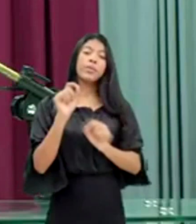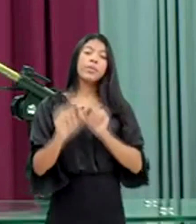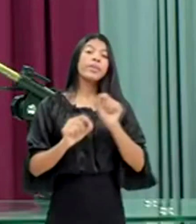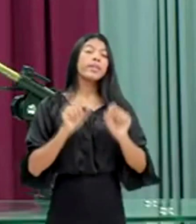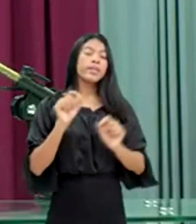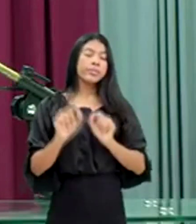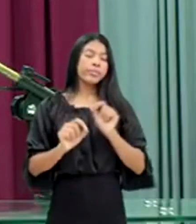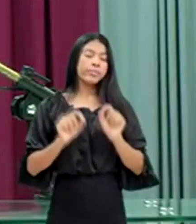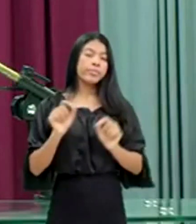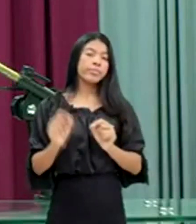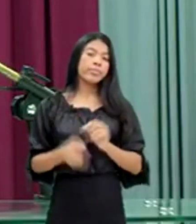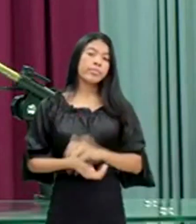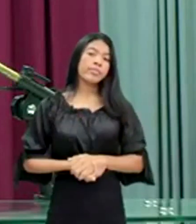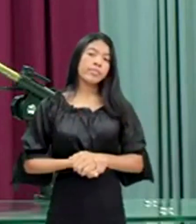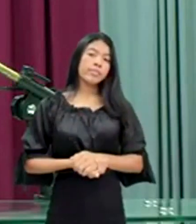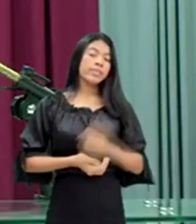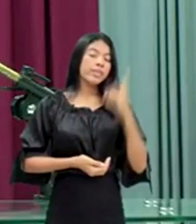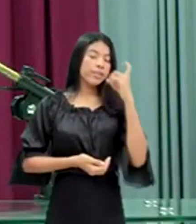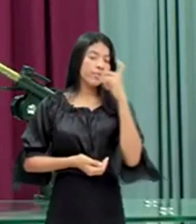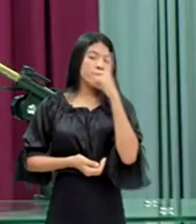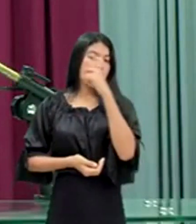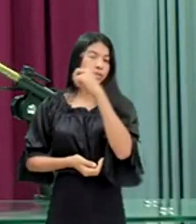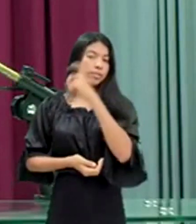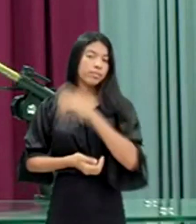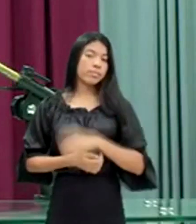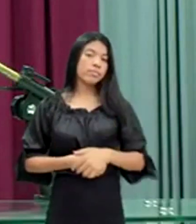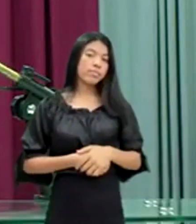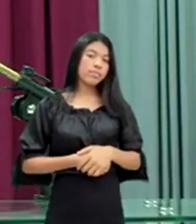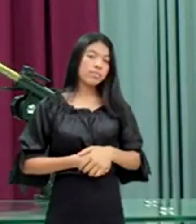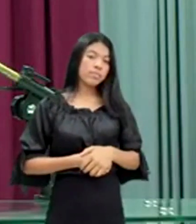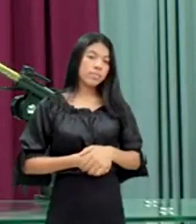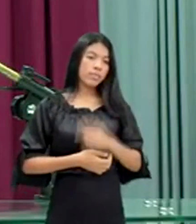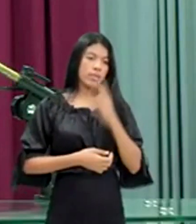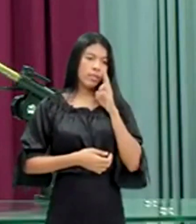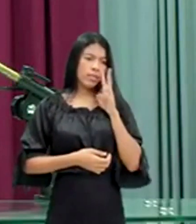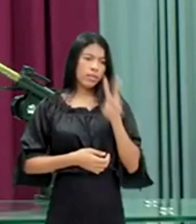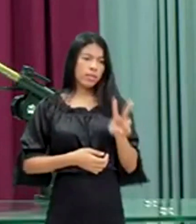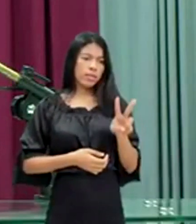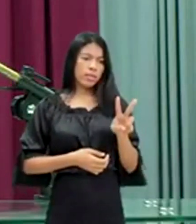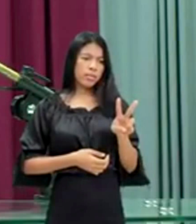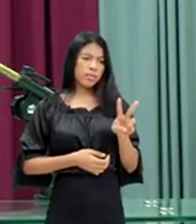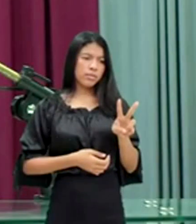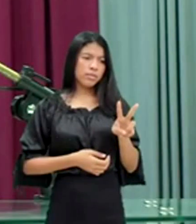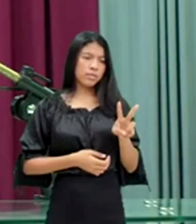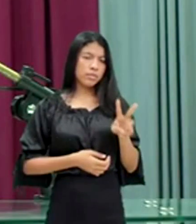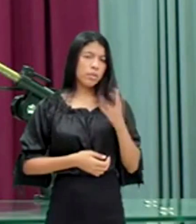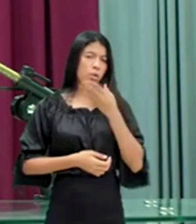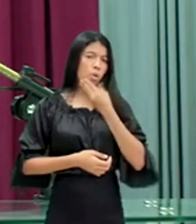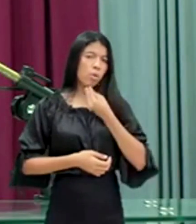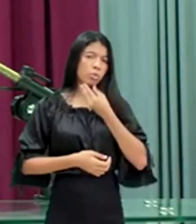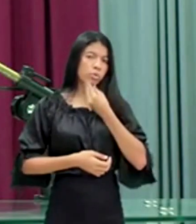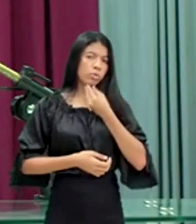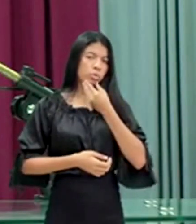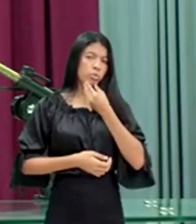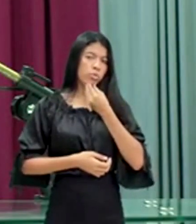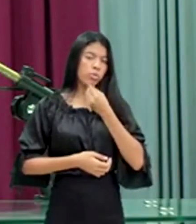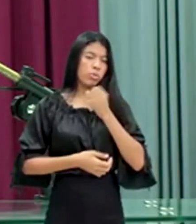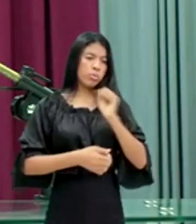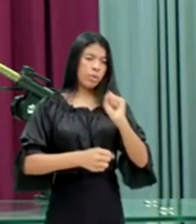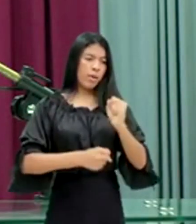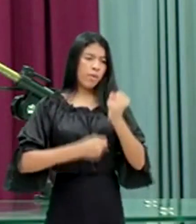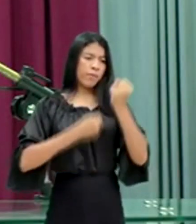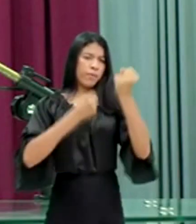dificuldades. Eles viram ali que os homens eram fortes,